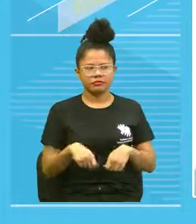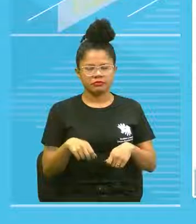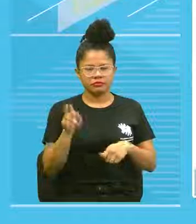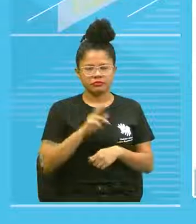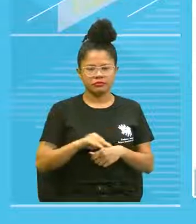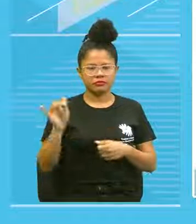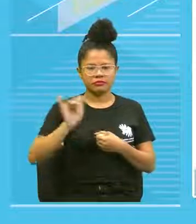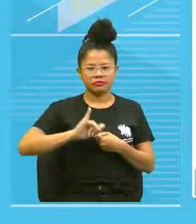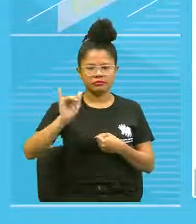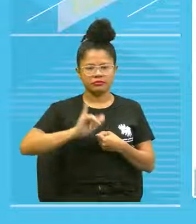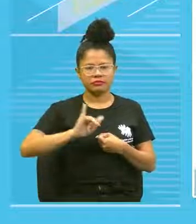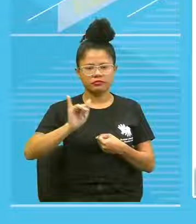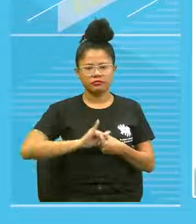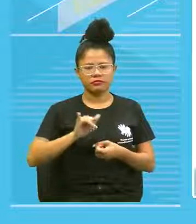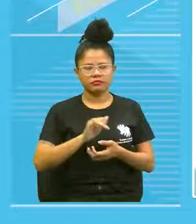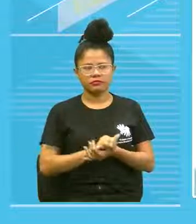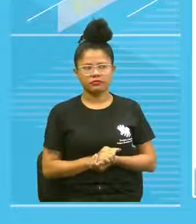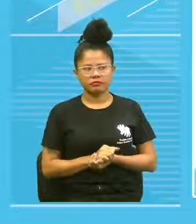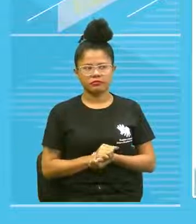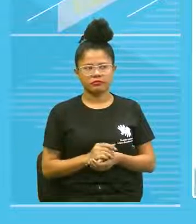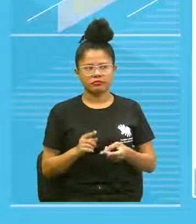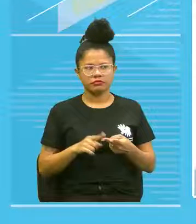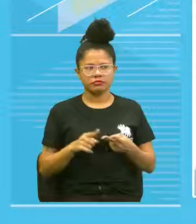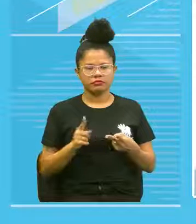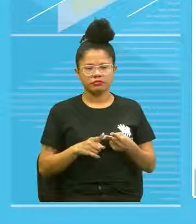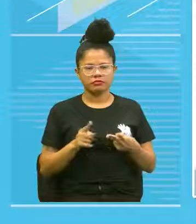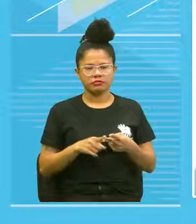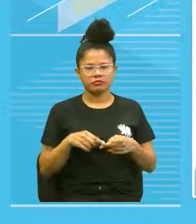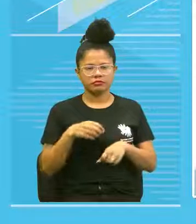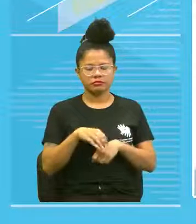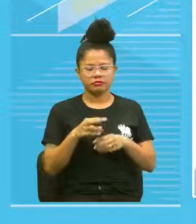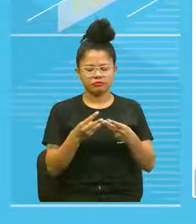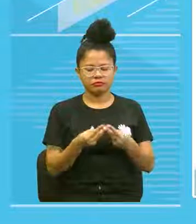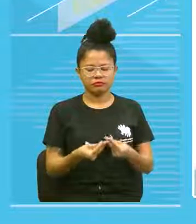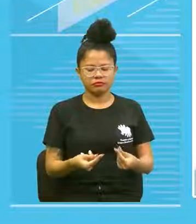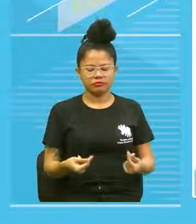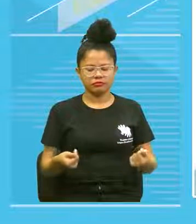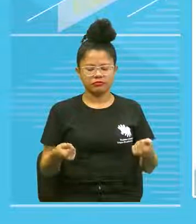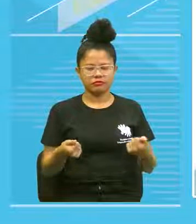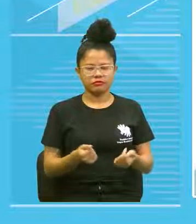petróleo do combustível Foz